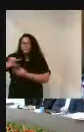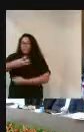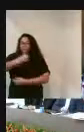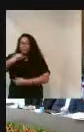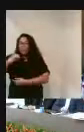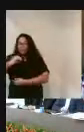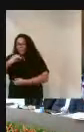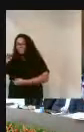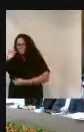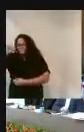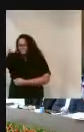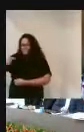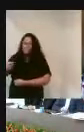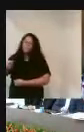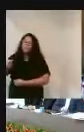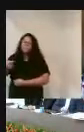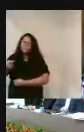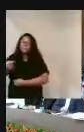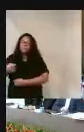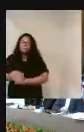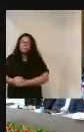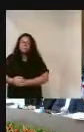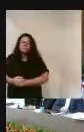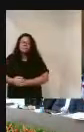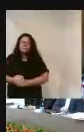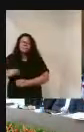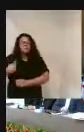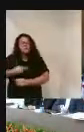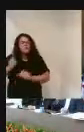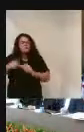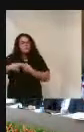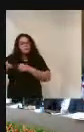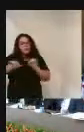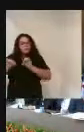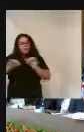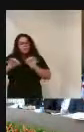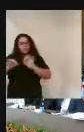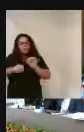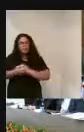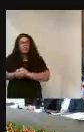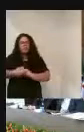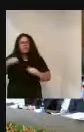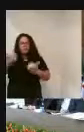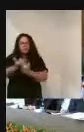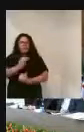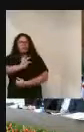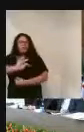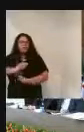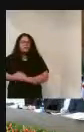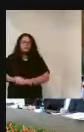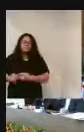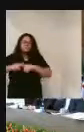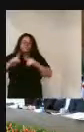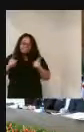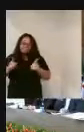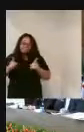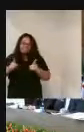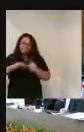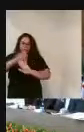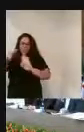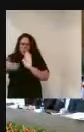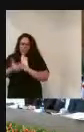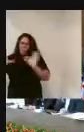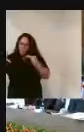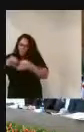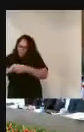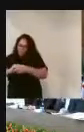complexo. Lembrando que nós temos um acordo de cooperação técnica com o GDF, mas todos os custos hoje desse complexo, quem arca é as cooperativas, é através da